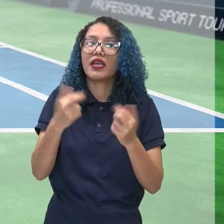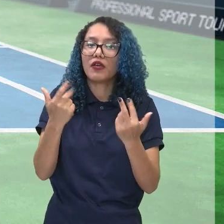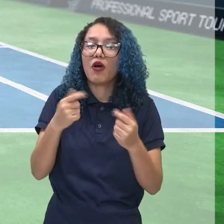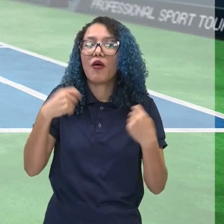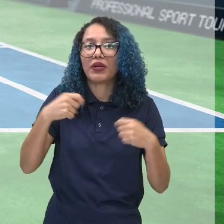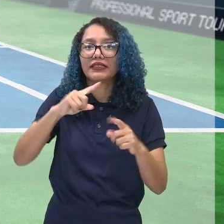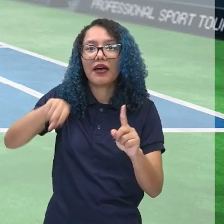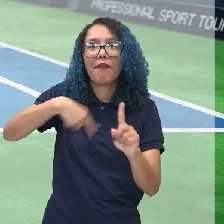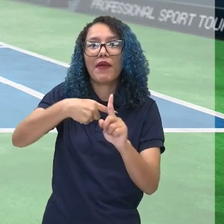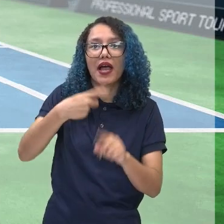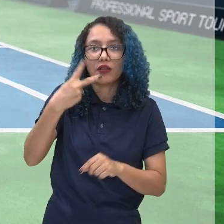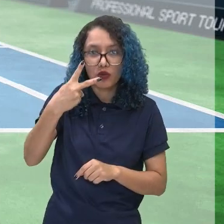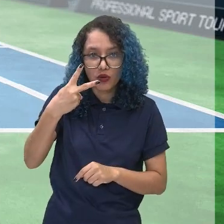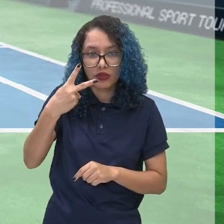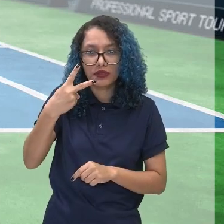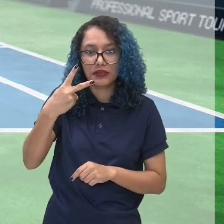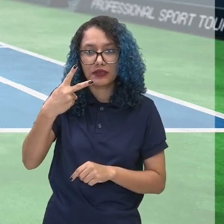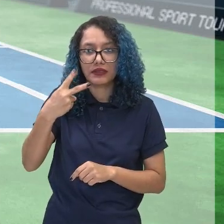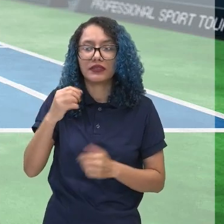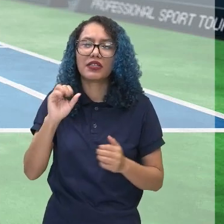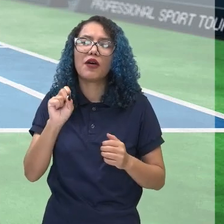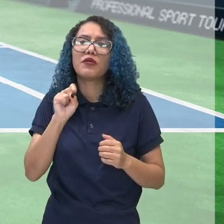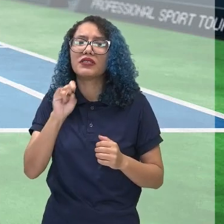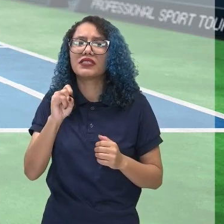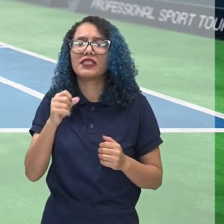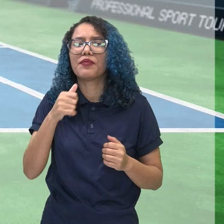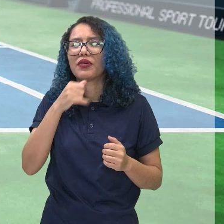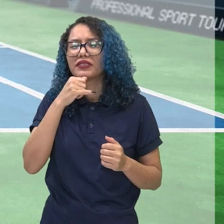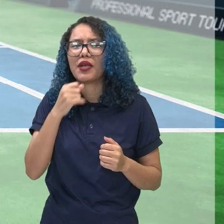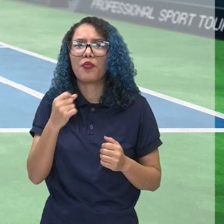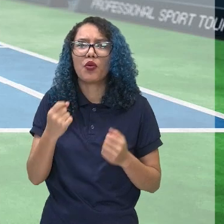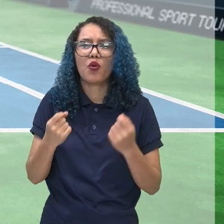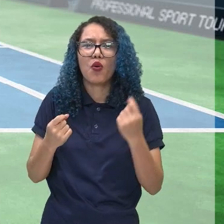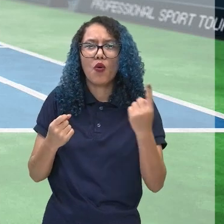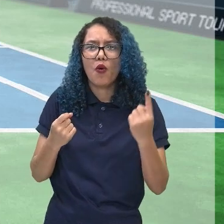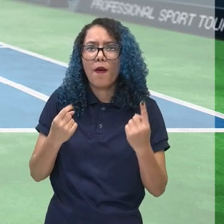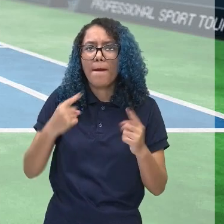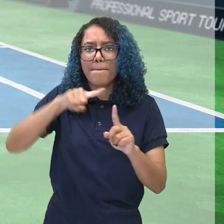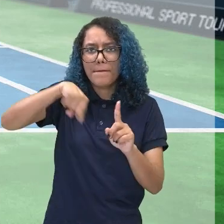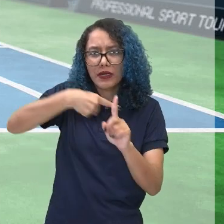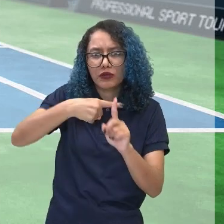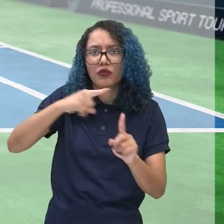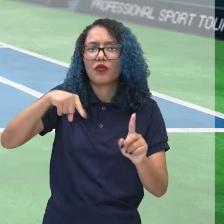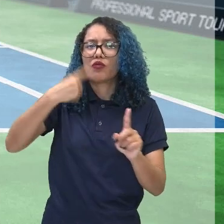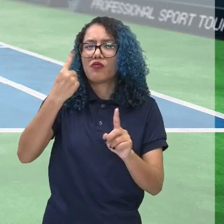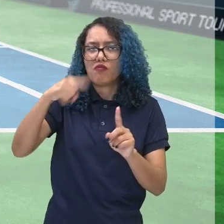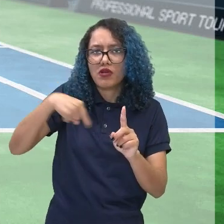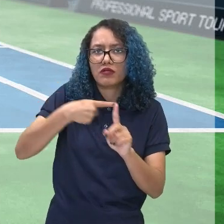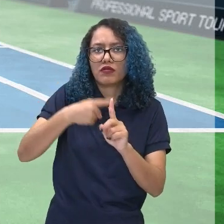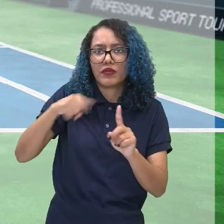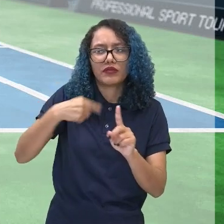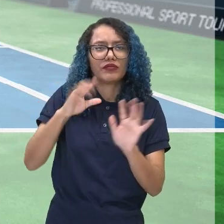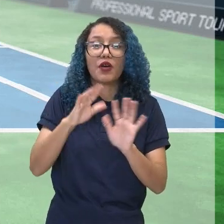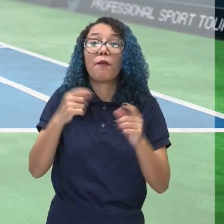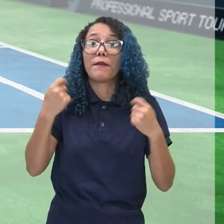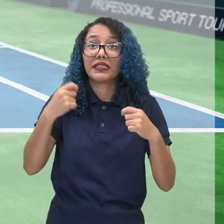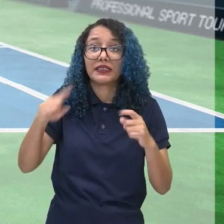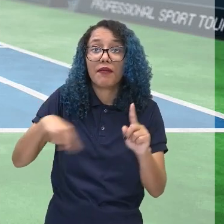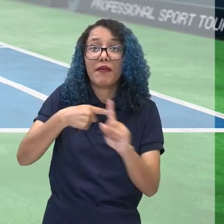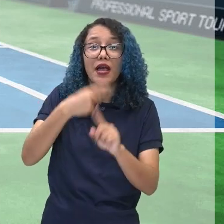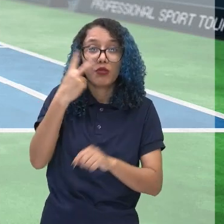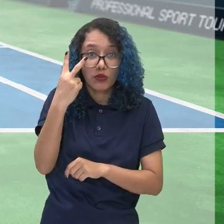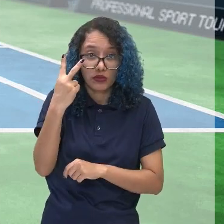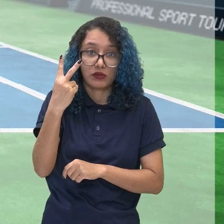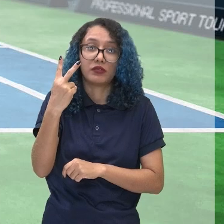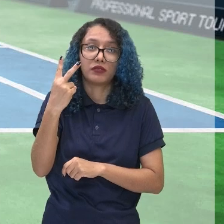ficar sempre subindo, 1. Ele tem que abrir 2 pontos de vantagem para poder ganhar. A gente tem também, olha